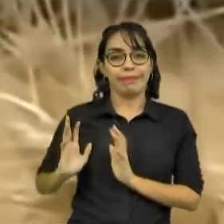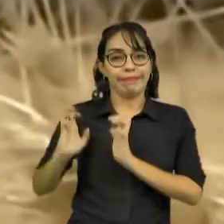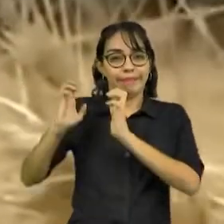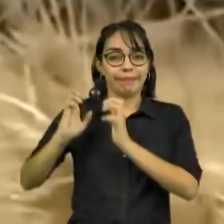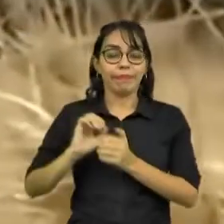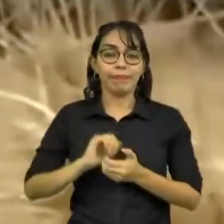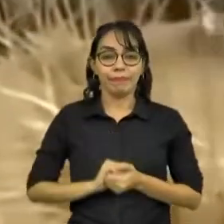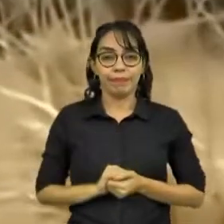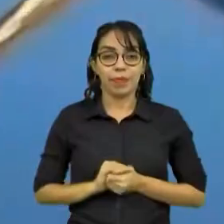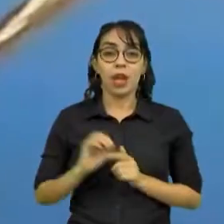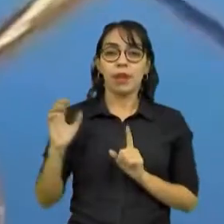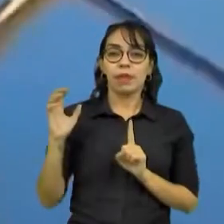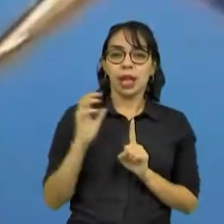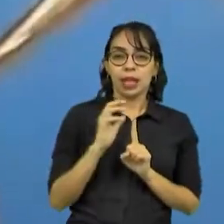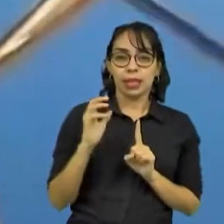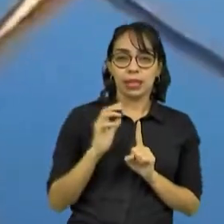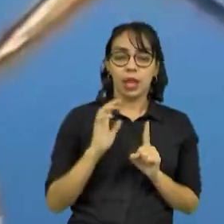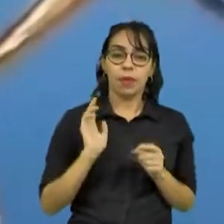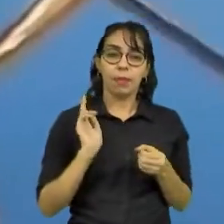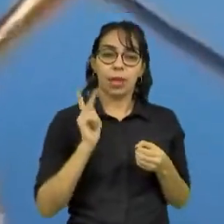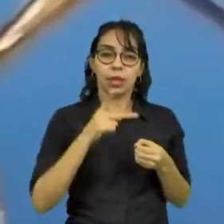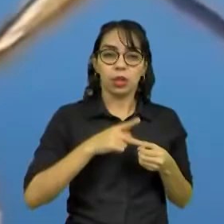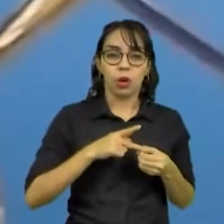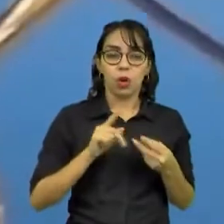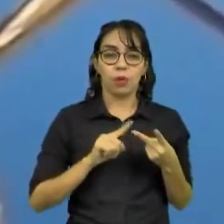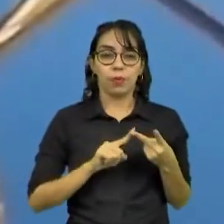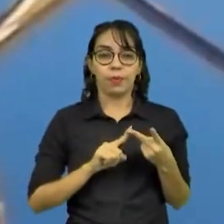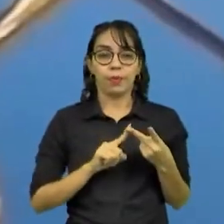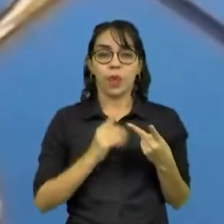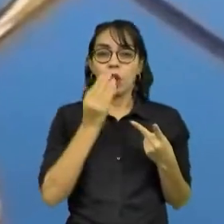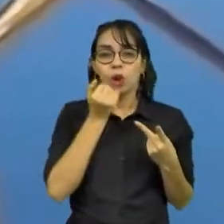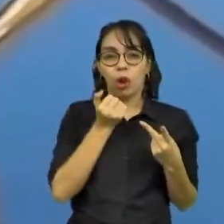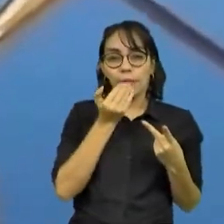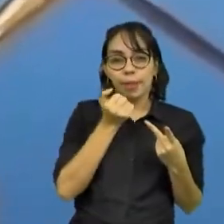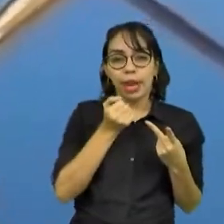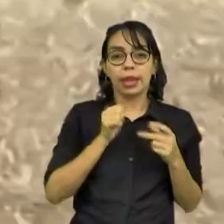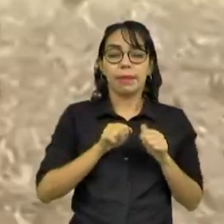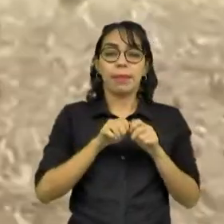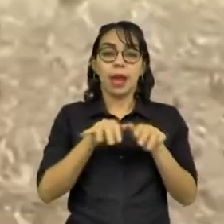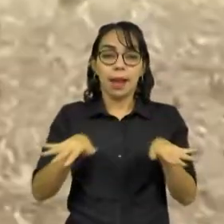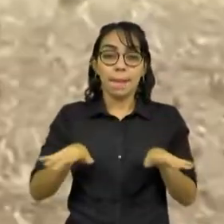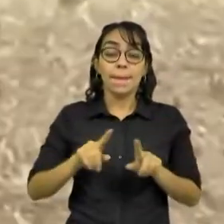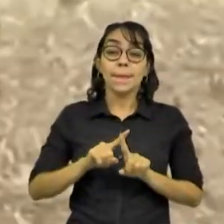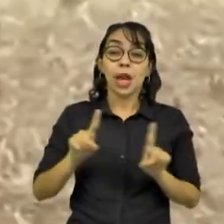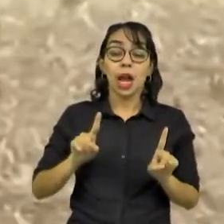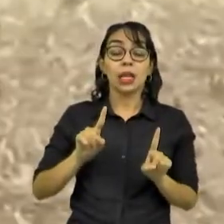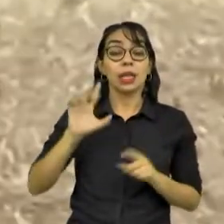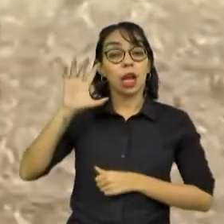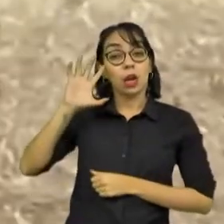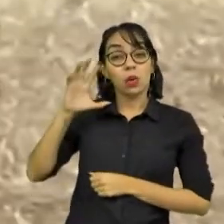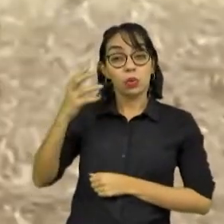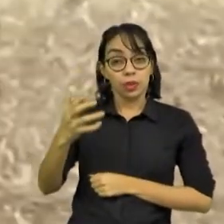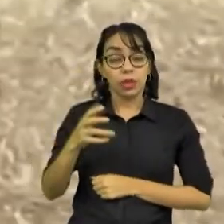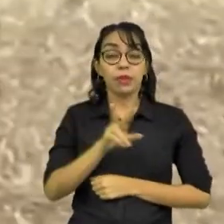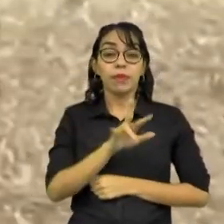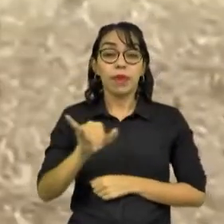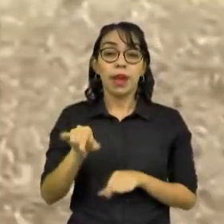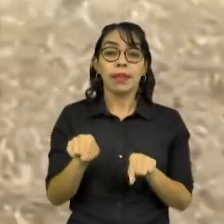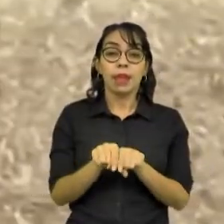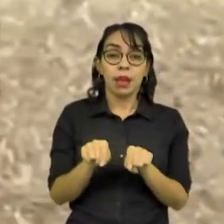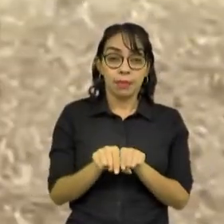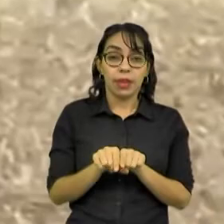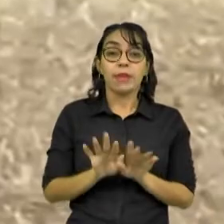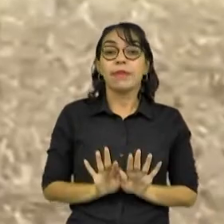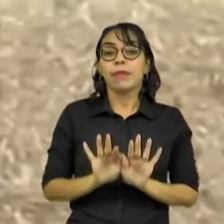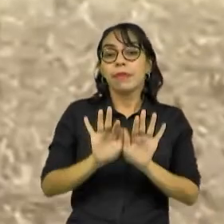no petróleo, gás, fertilizantes e grãos na economia global, a consequência da guerra pode ser também nas escassez de alguns produtos